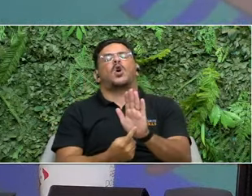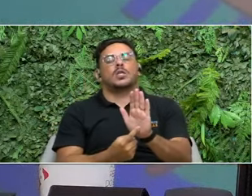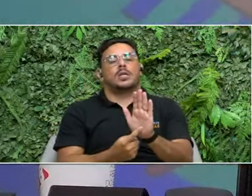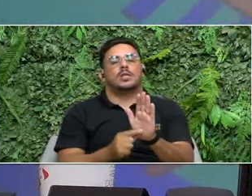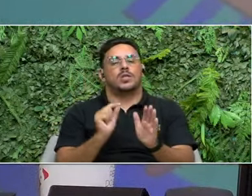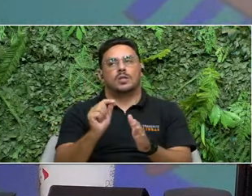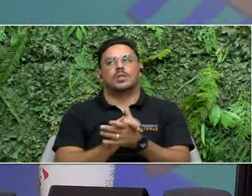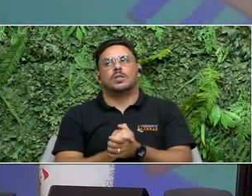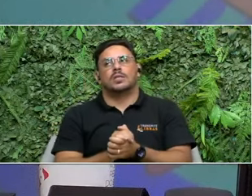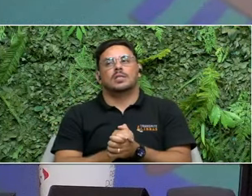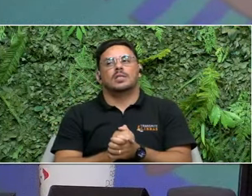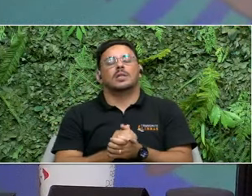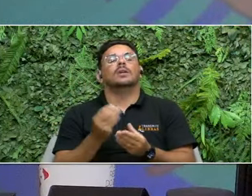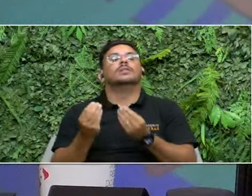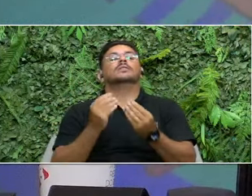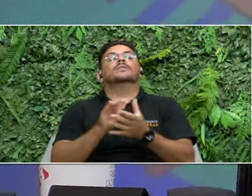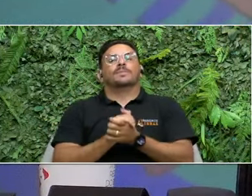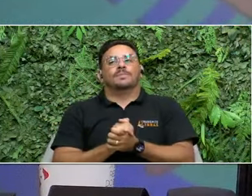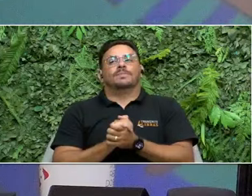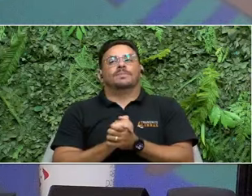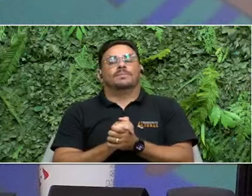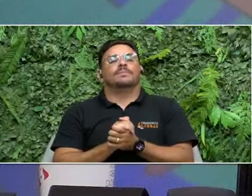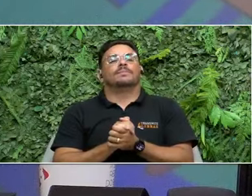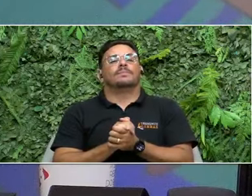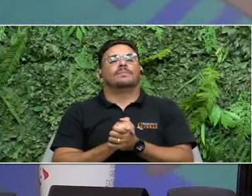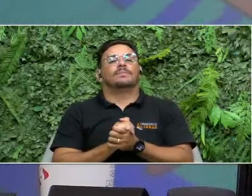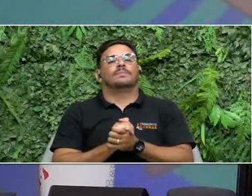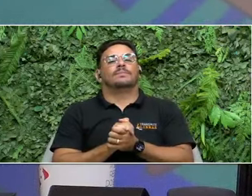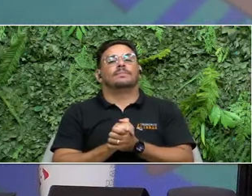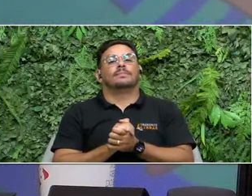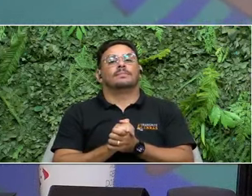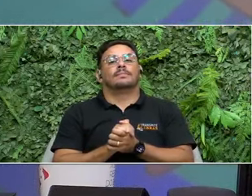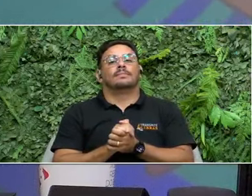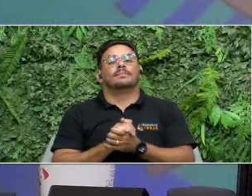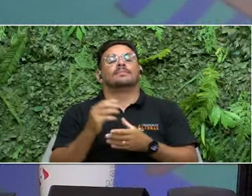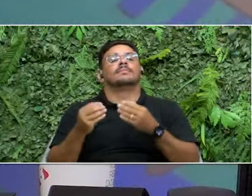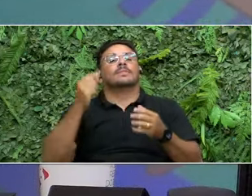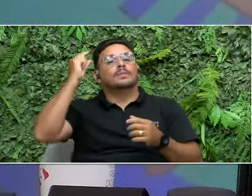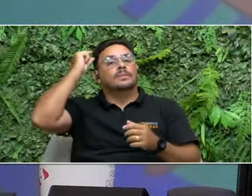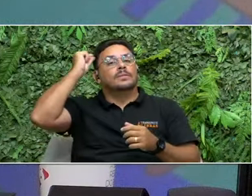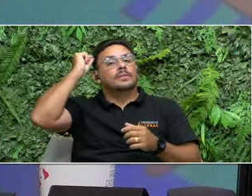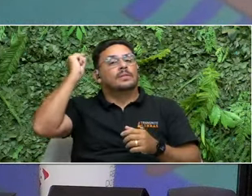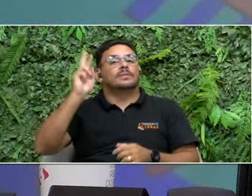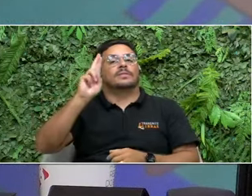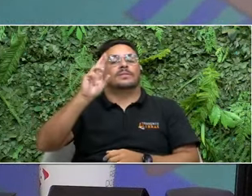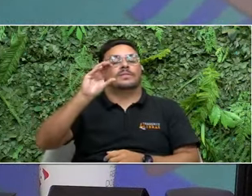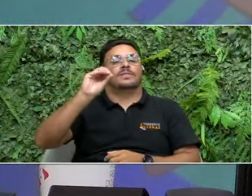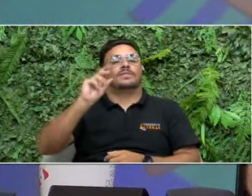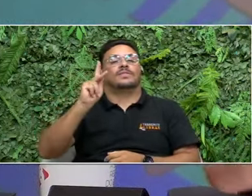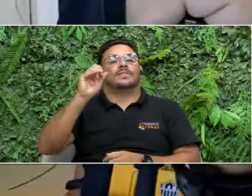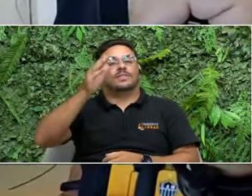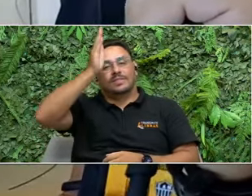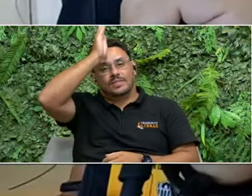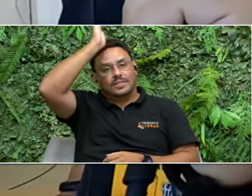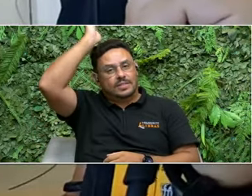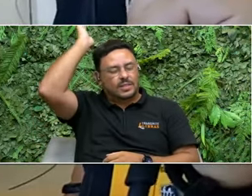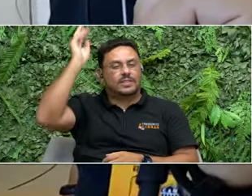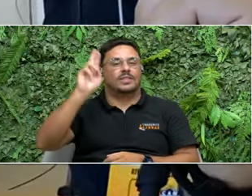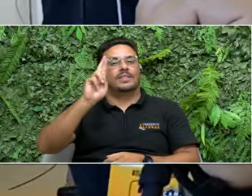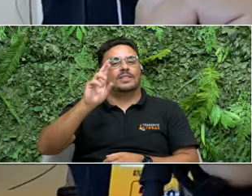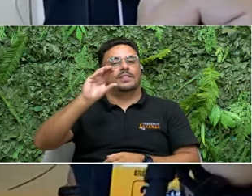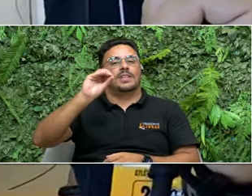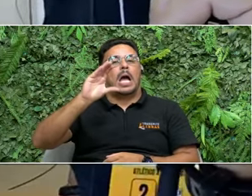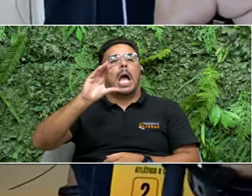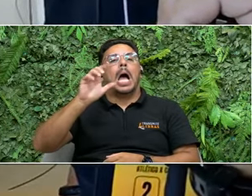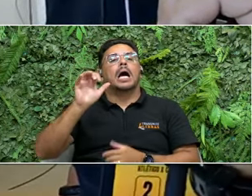Galáxia Como é que é o negócio é o cabelo de Rocket não confunda Rocket